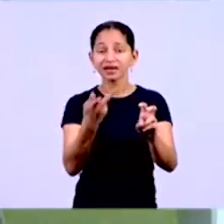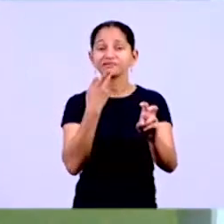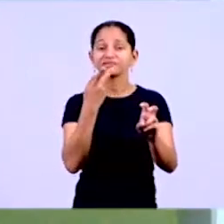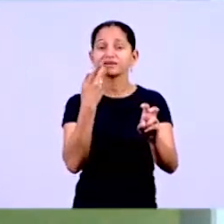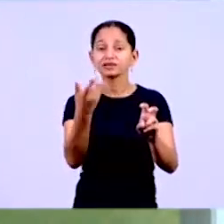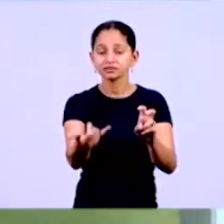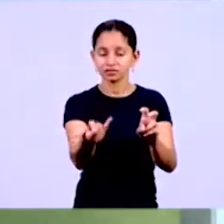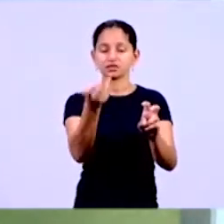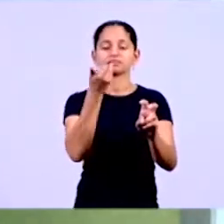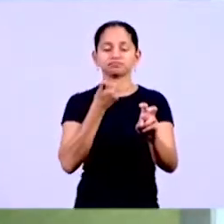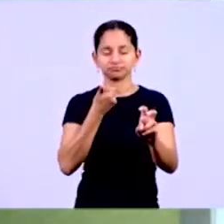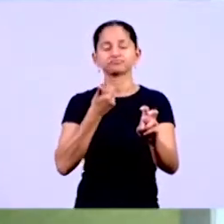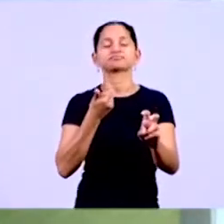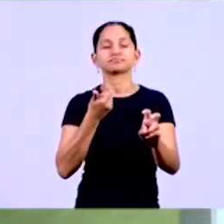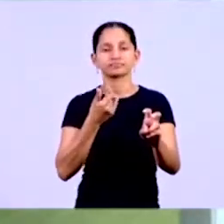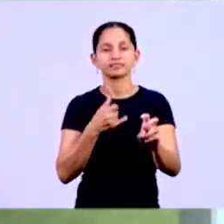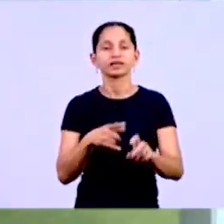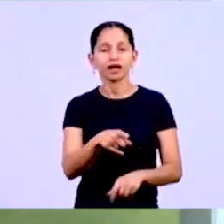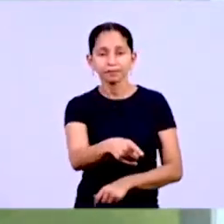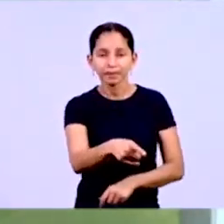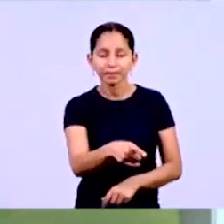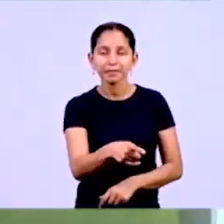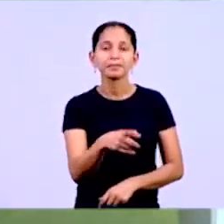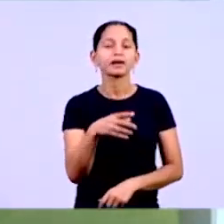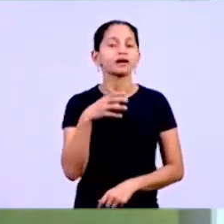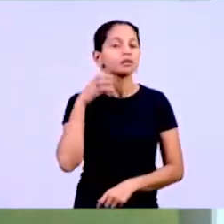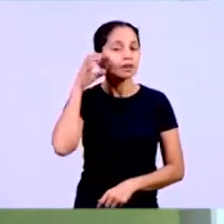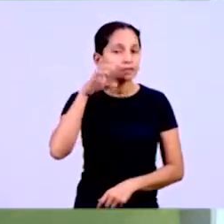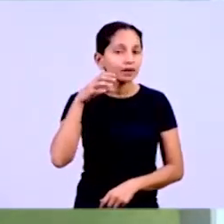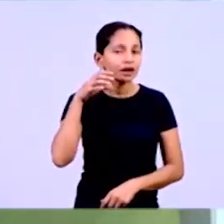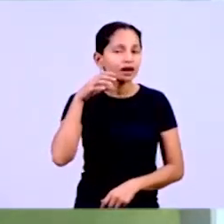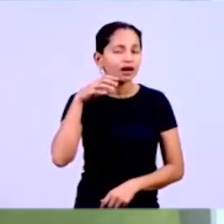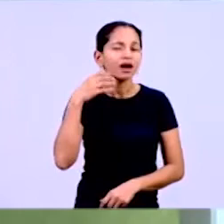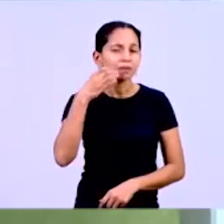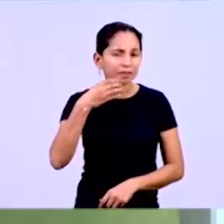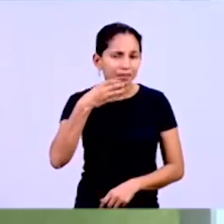mim, a caixinha de som, o computador está mandando um som para mim,